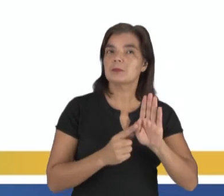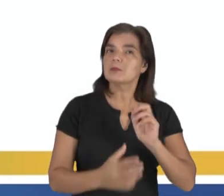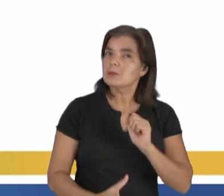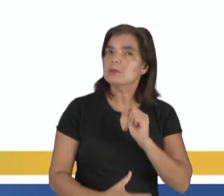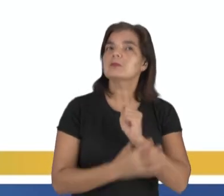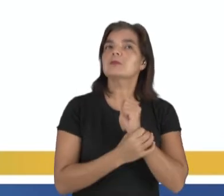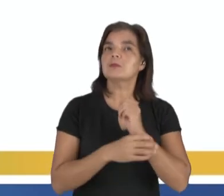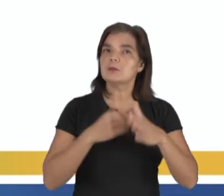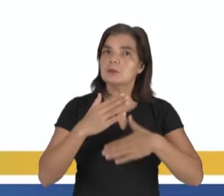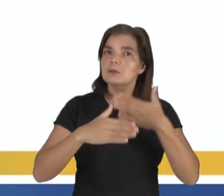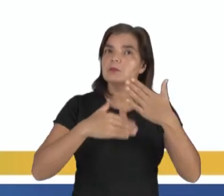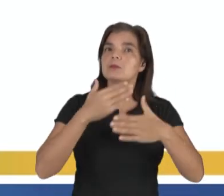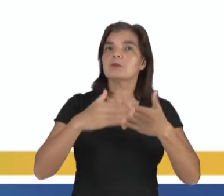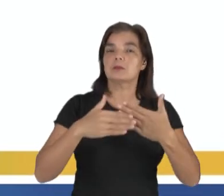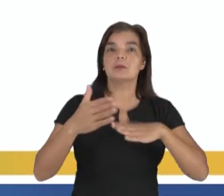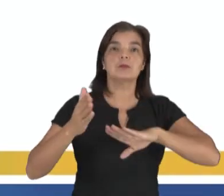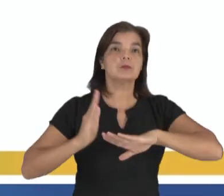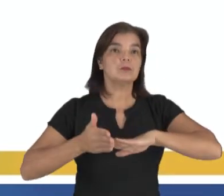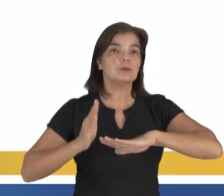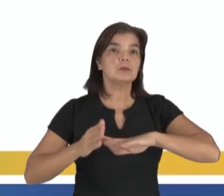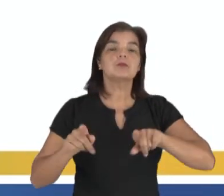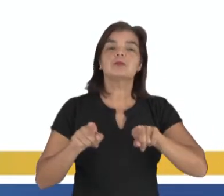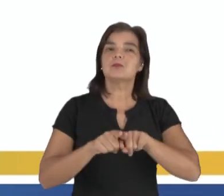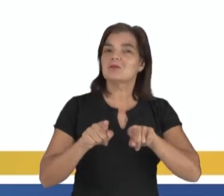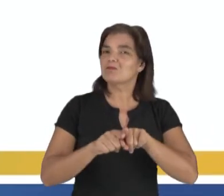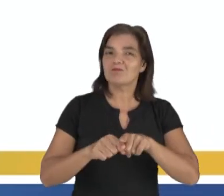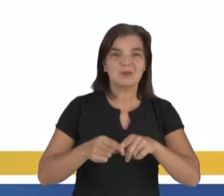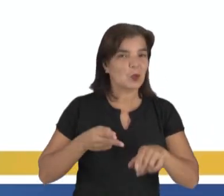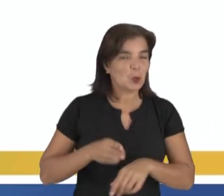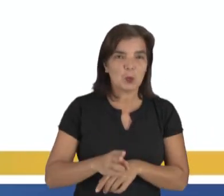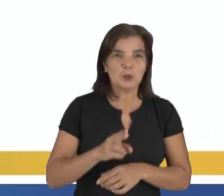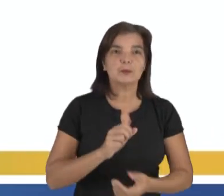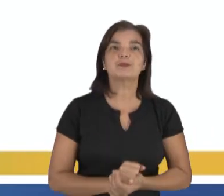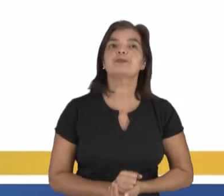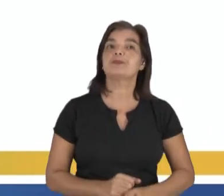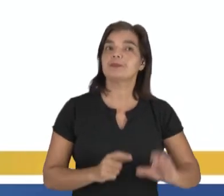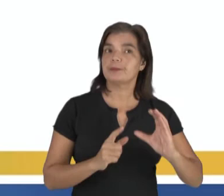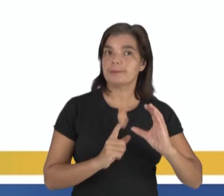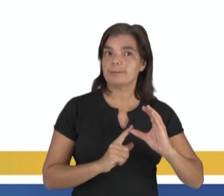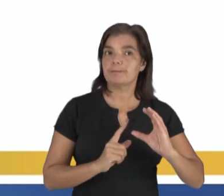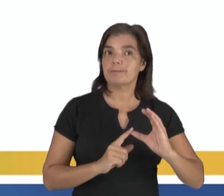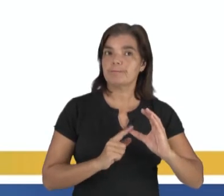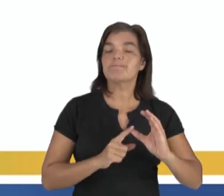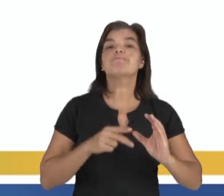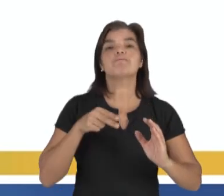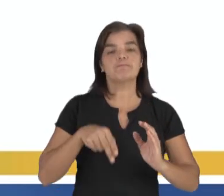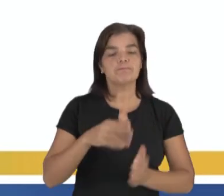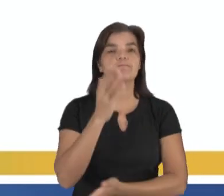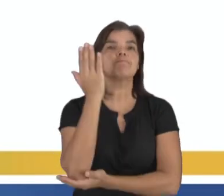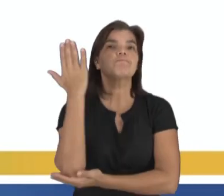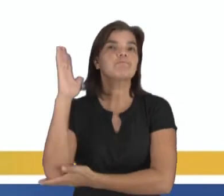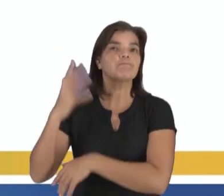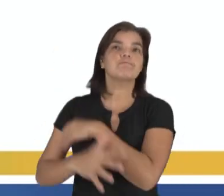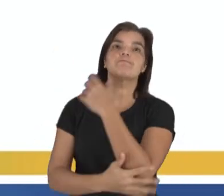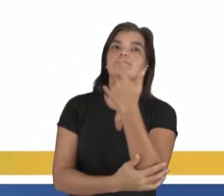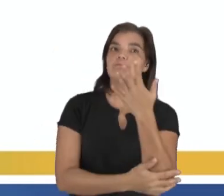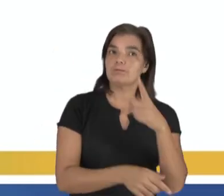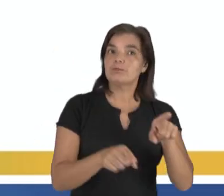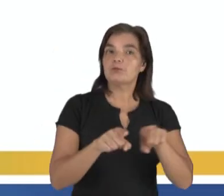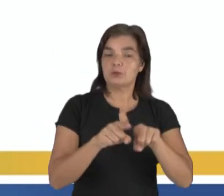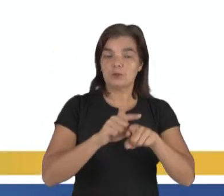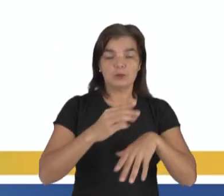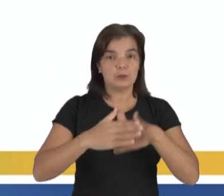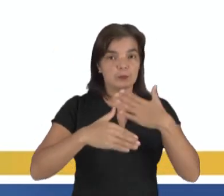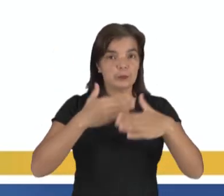B. Garantir que o desenvolvimento contemporâneo não se sustenta. C. Sustentar o meio ambiente